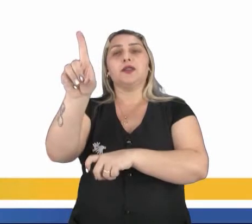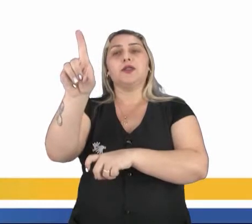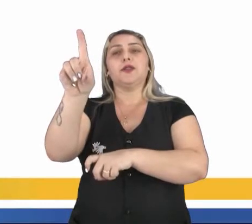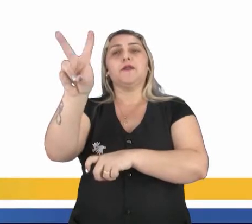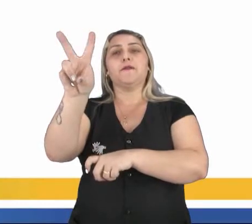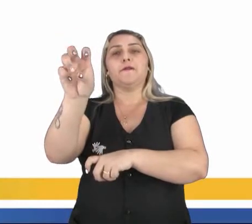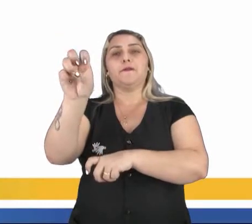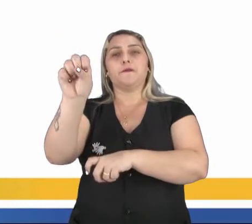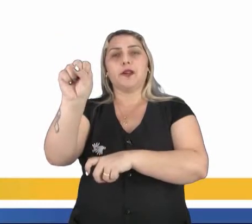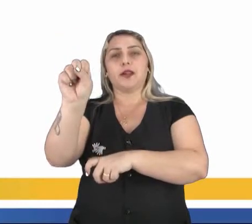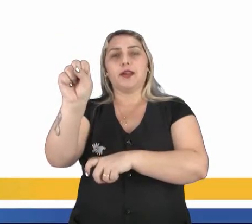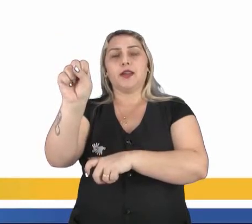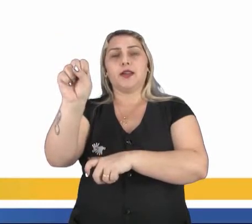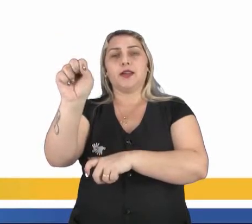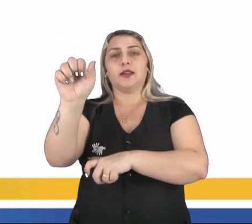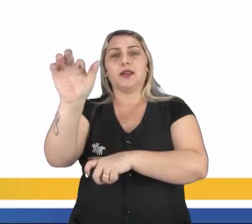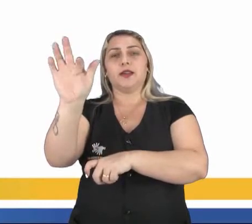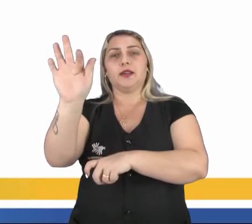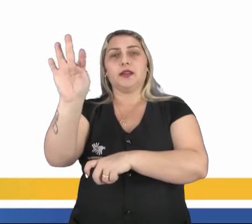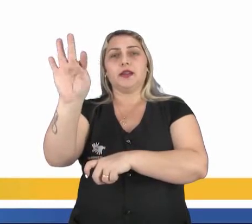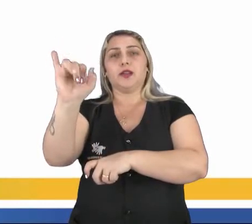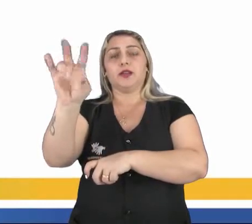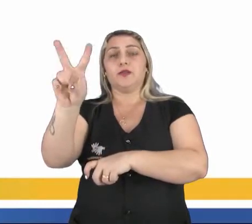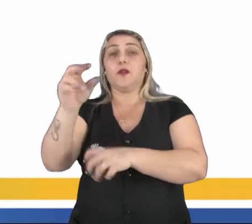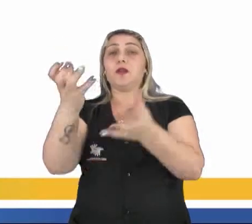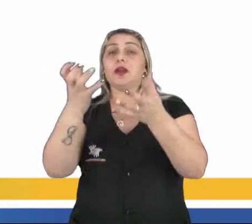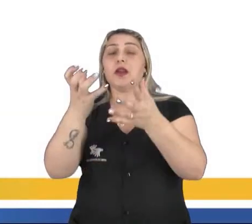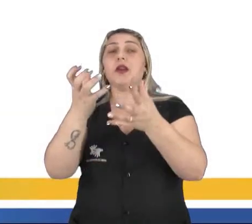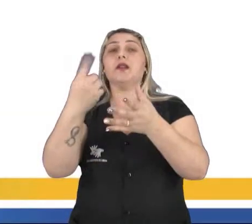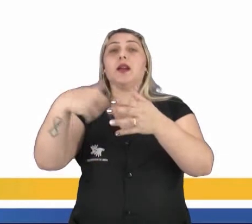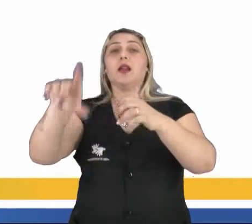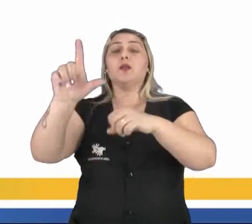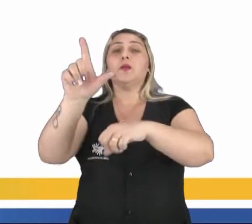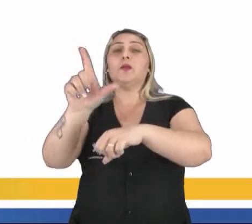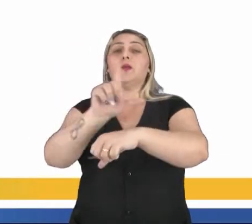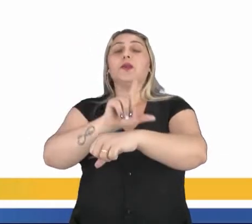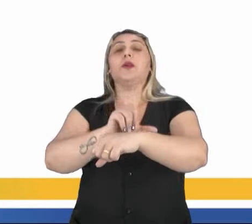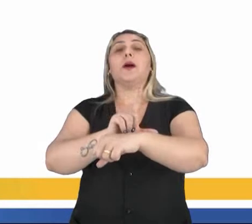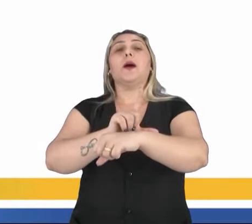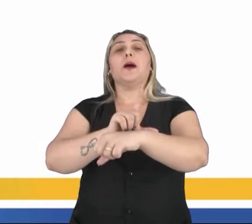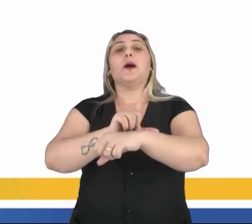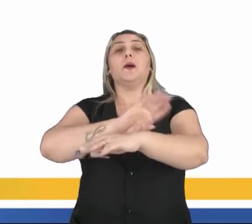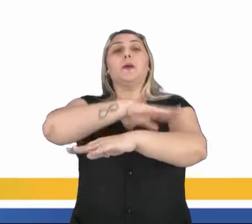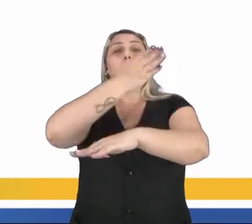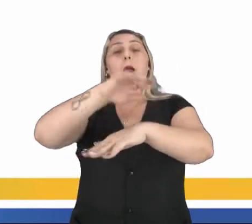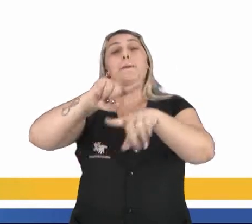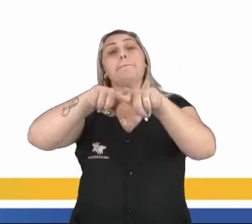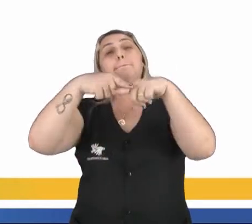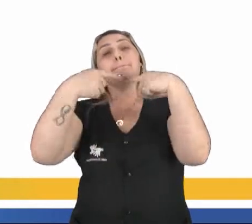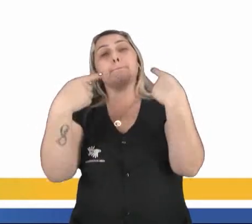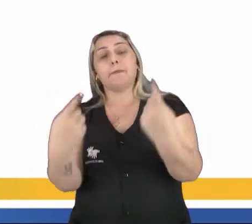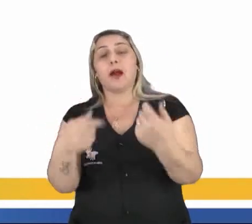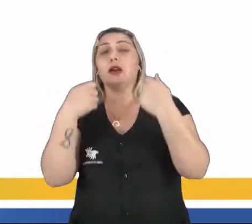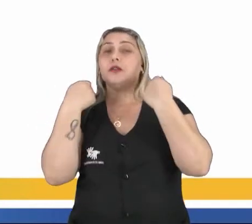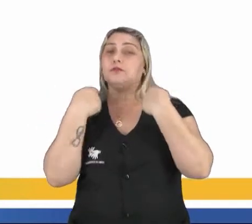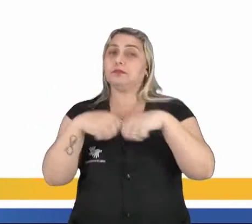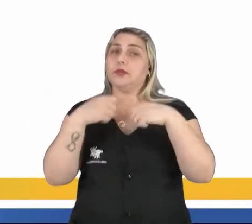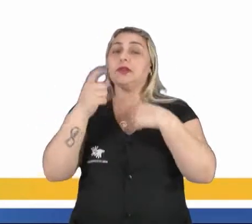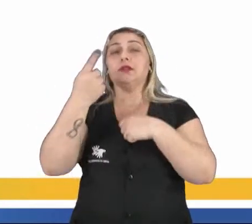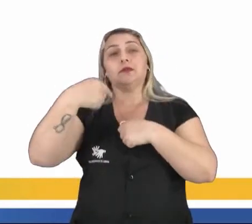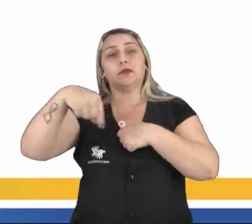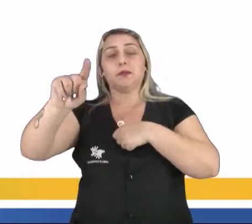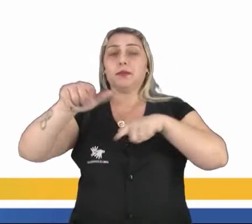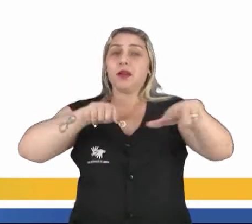porque eu queria ficar no litoral, mas tenho que trabalhar amanhã. Vejam